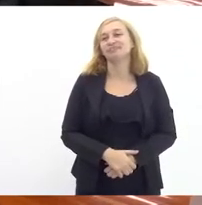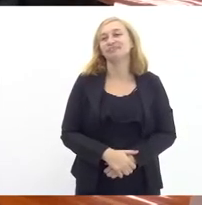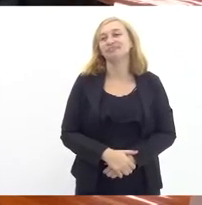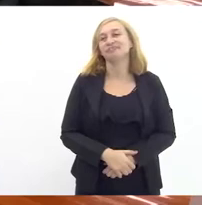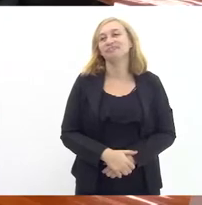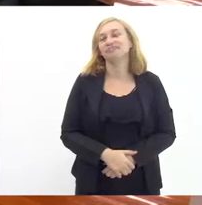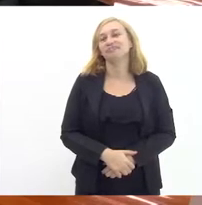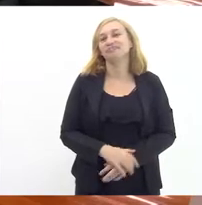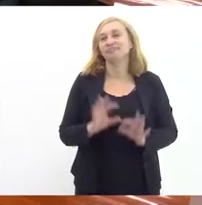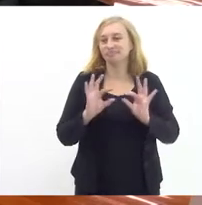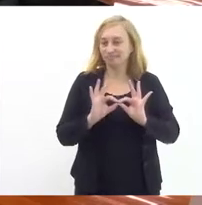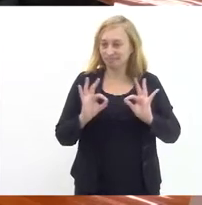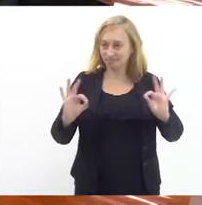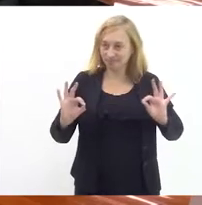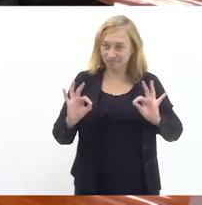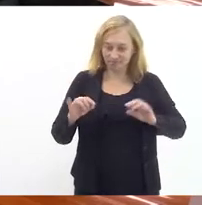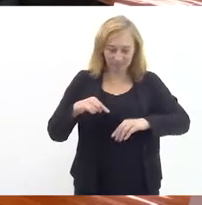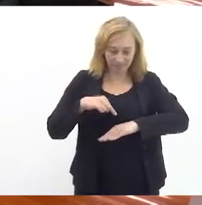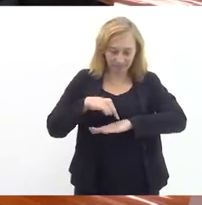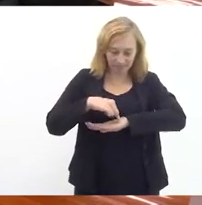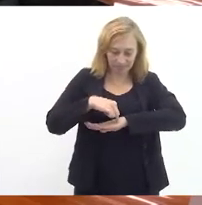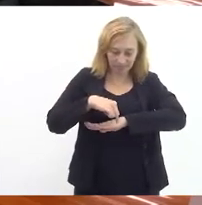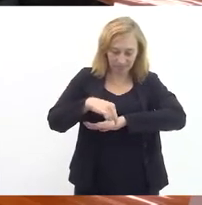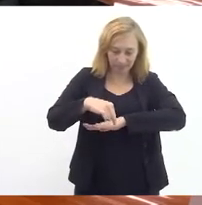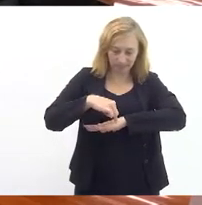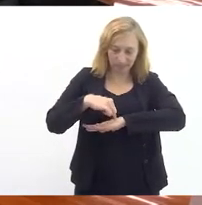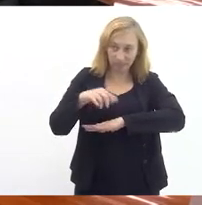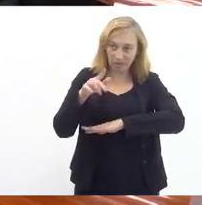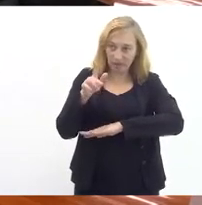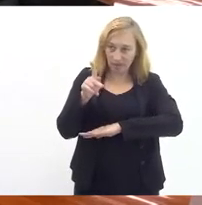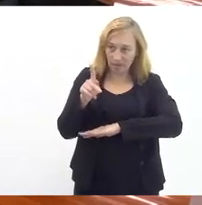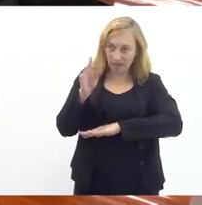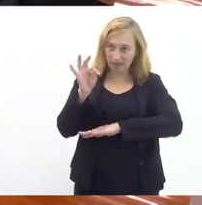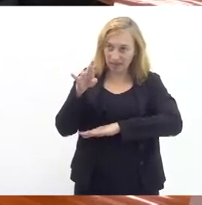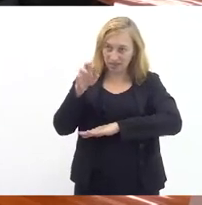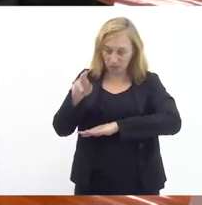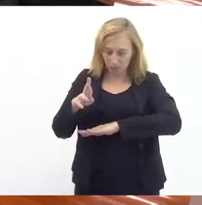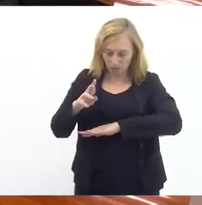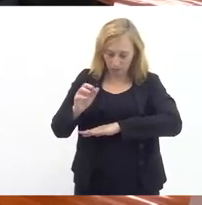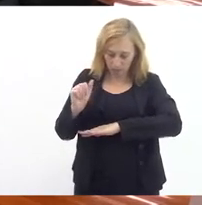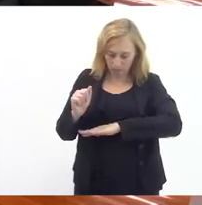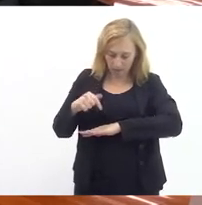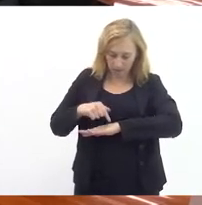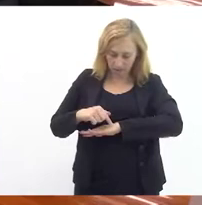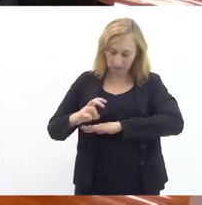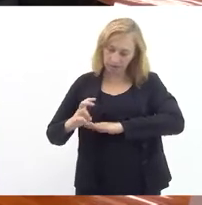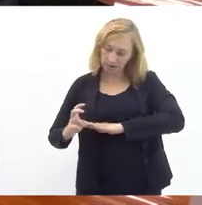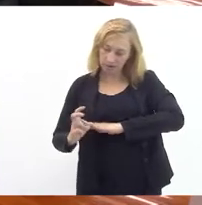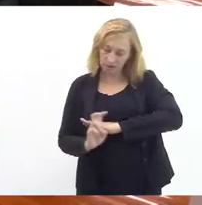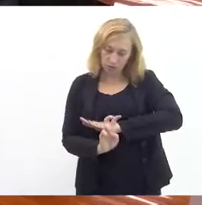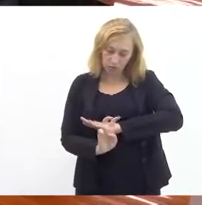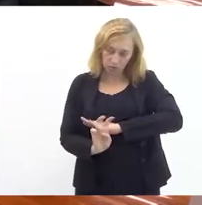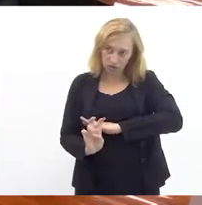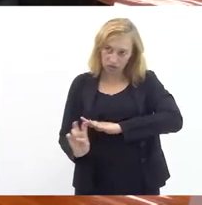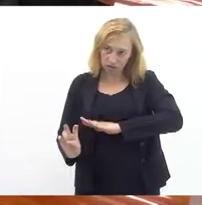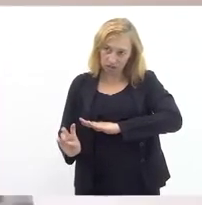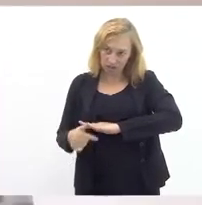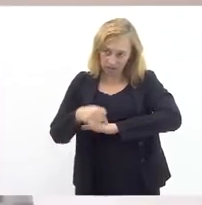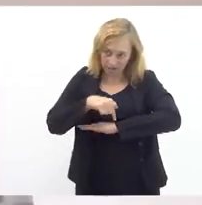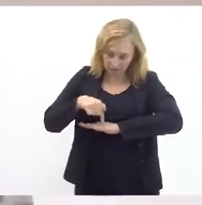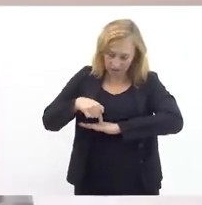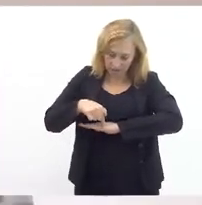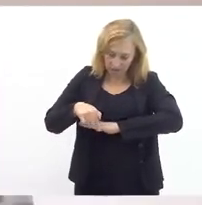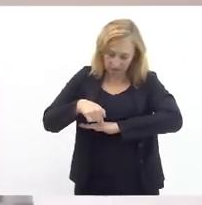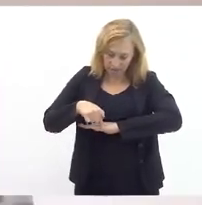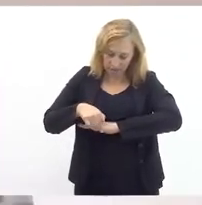A distância entre as plataformas e os trens e as diferenças de alturas, evidentemente que